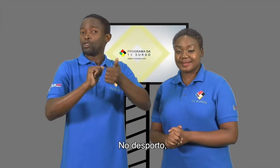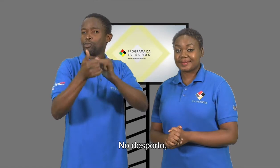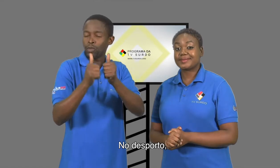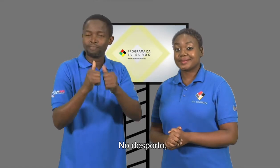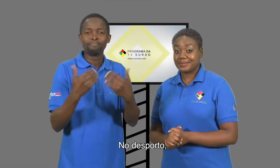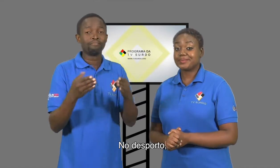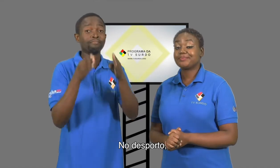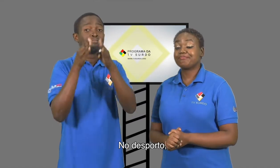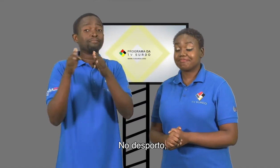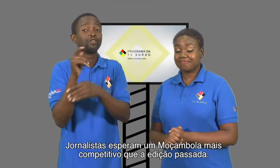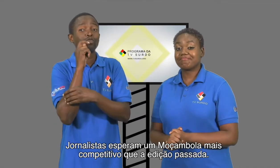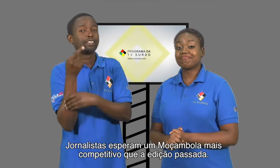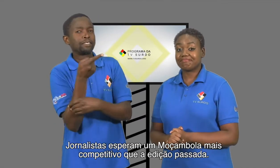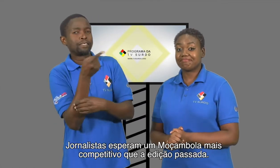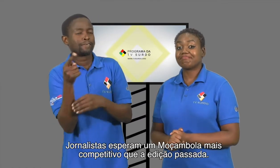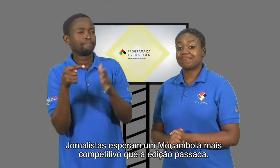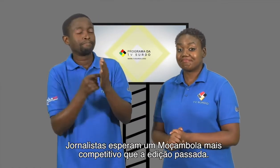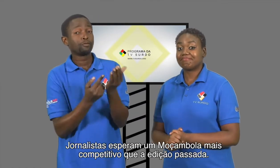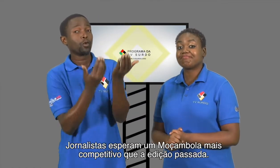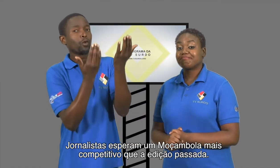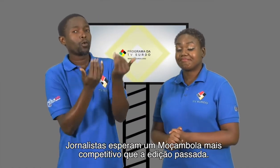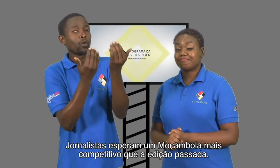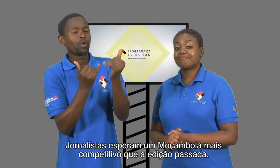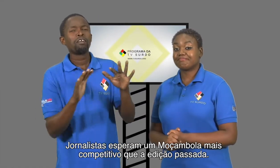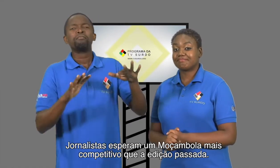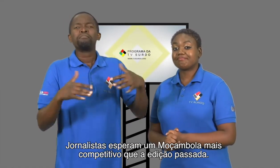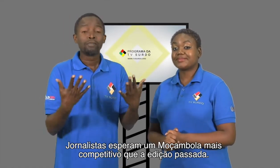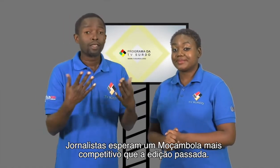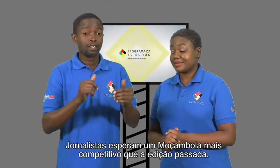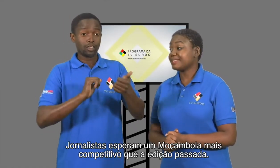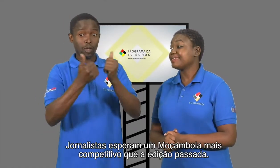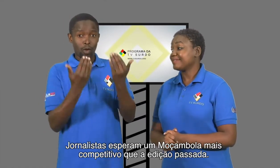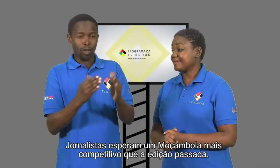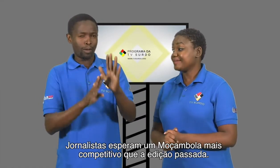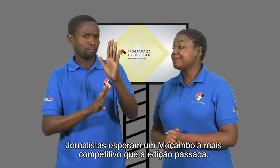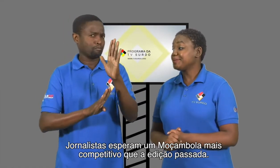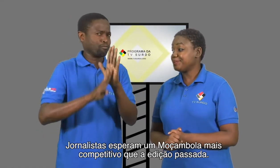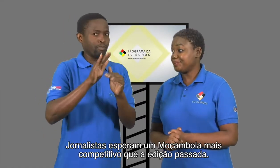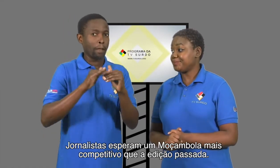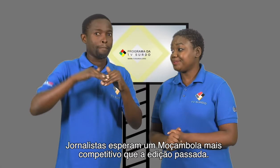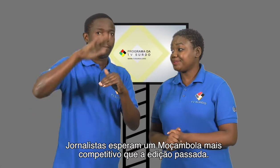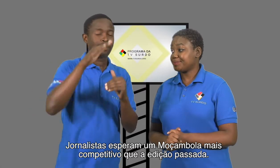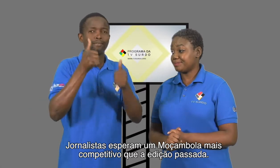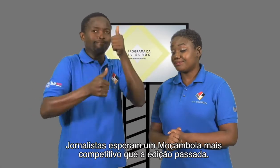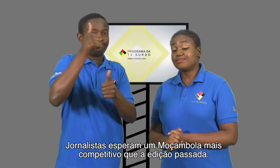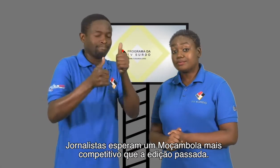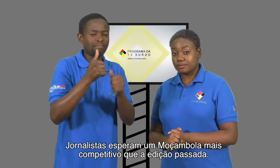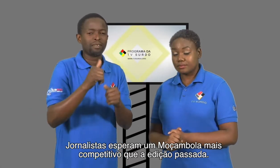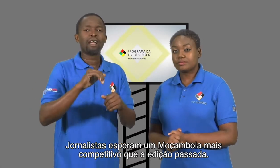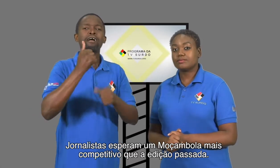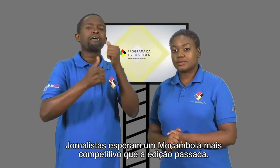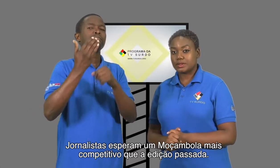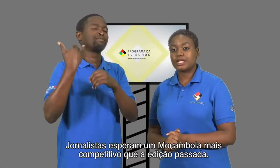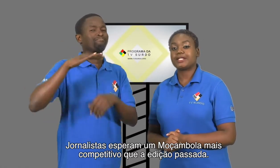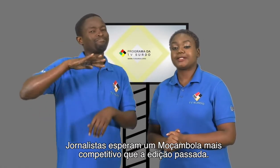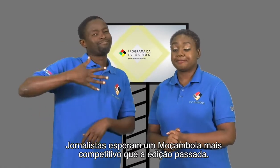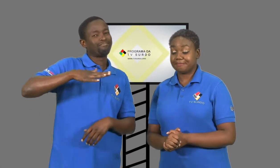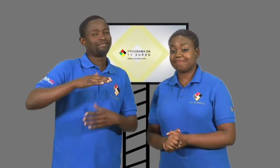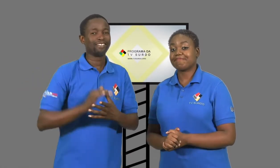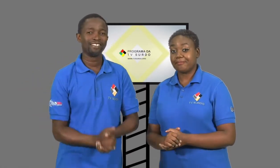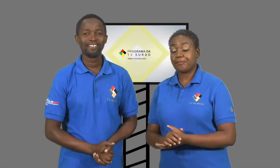No desporto, jornalistas esperam um Moçambola mais competitivo que a edição passada.